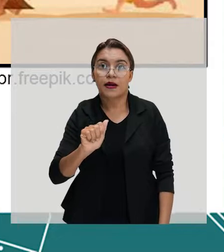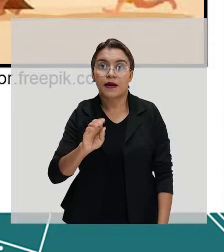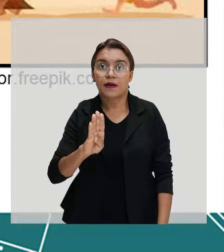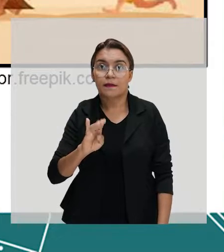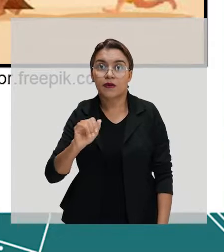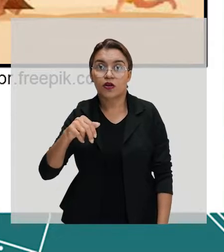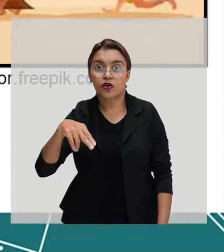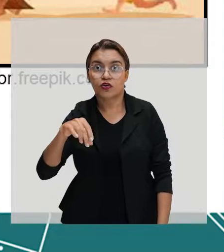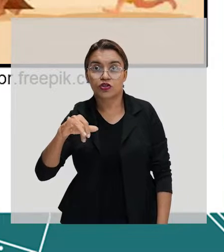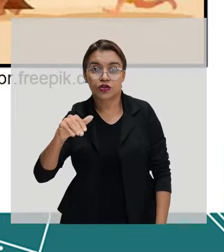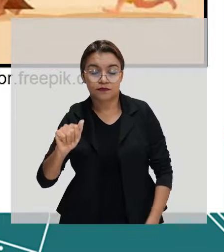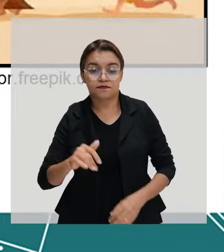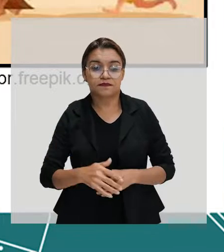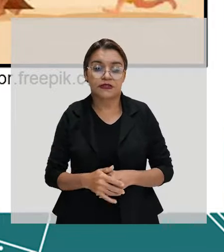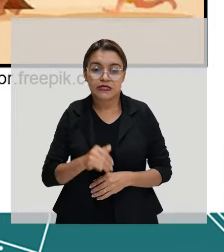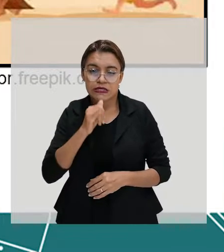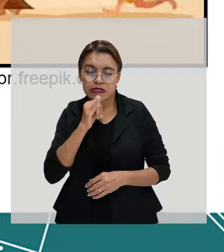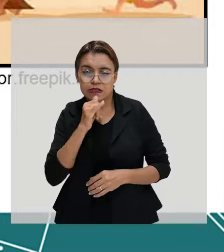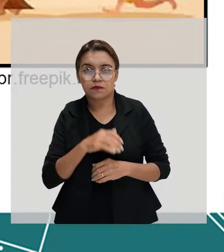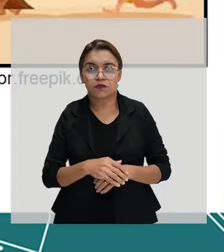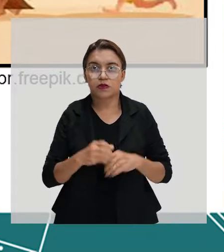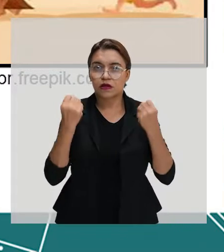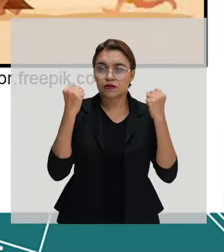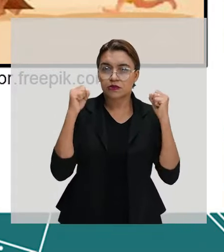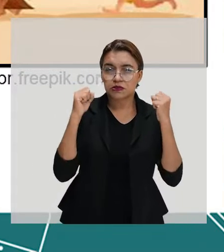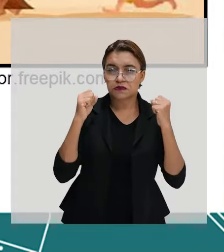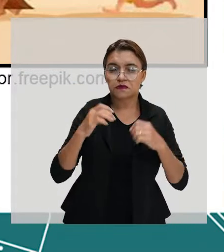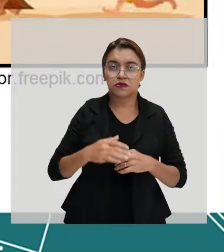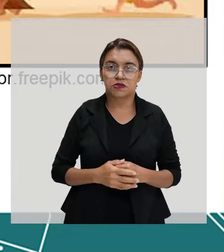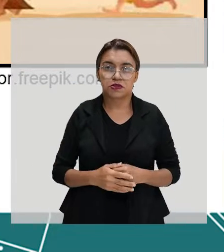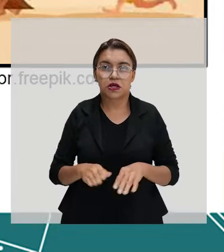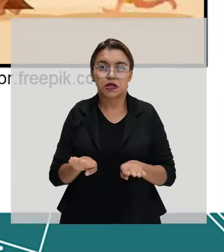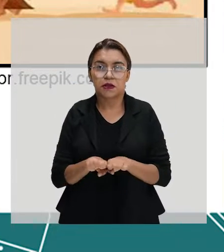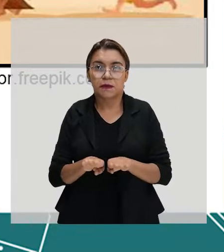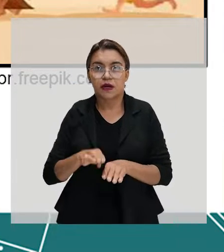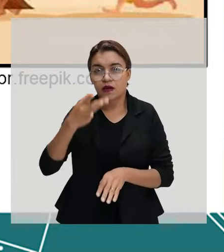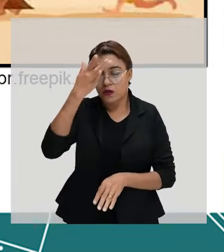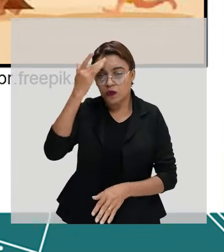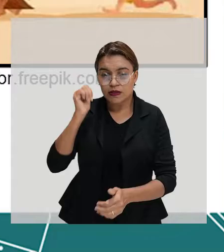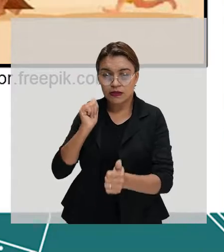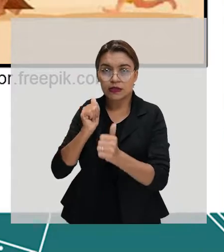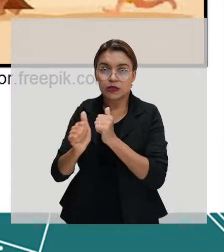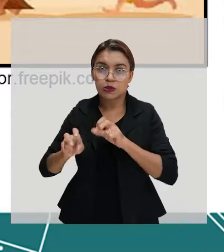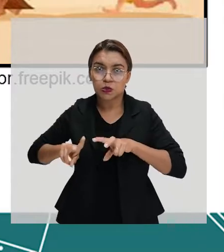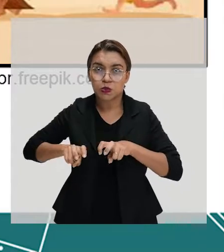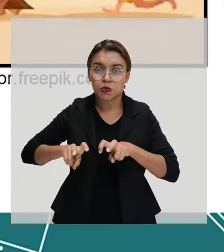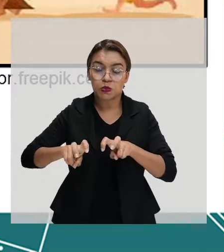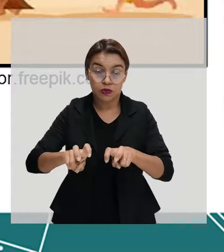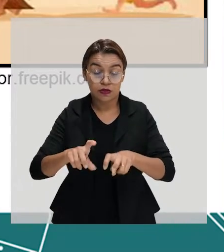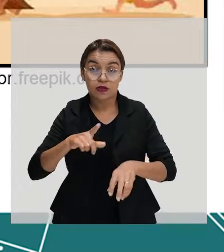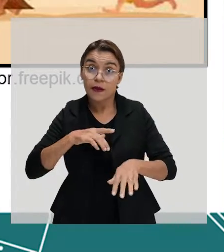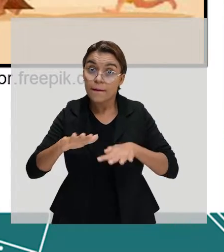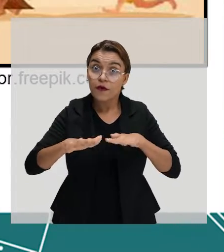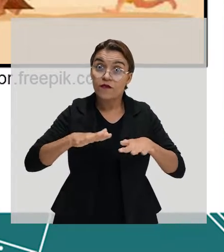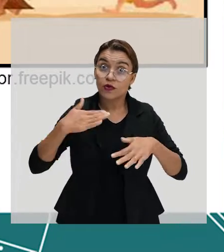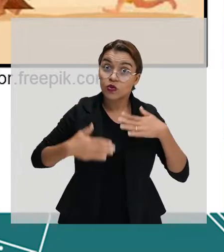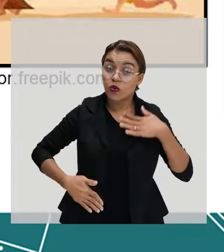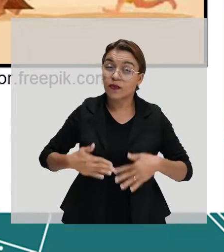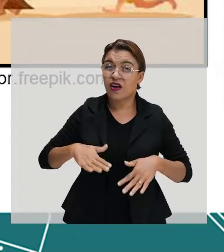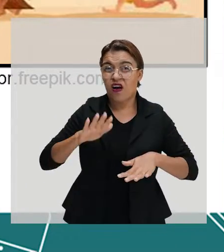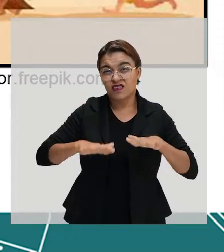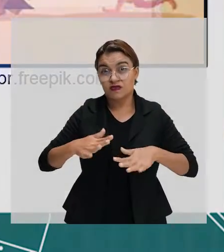física assim como o atletismo na verdade esses e corporais eles se